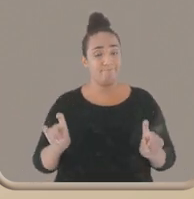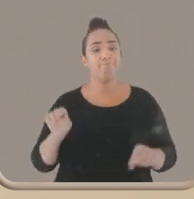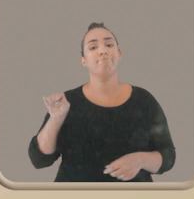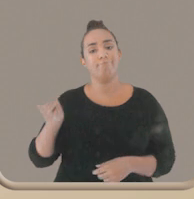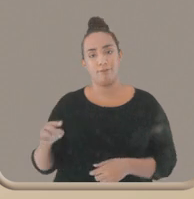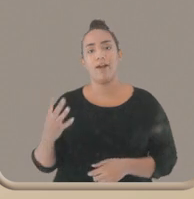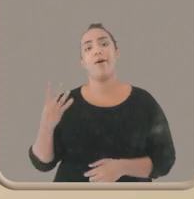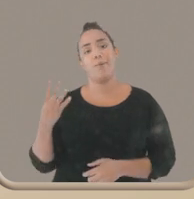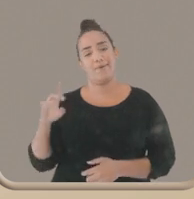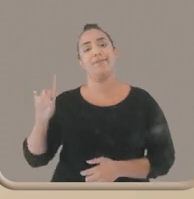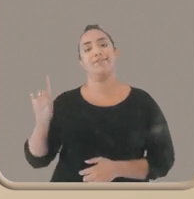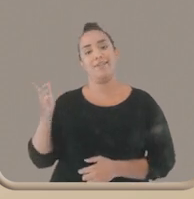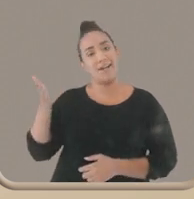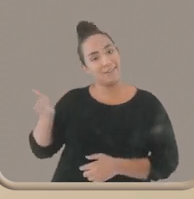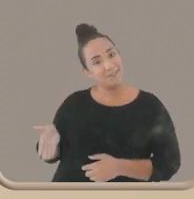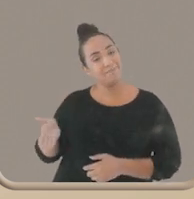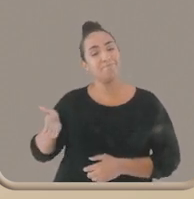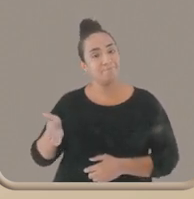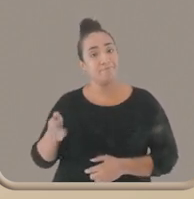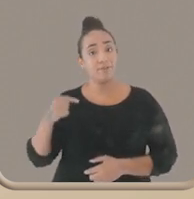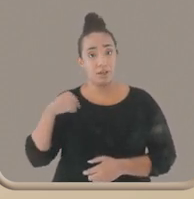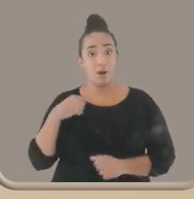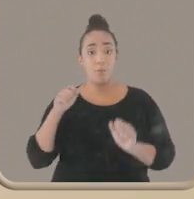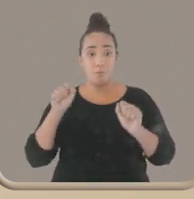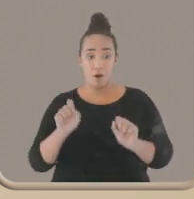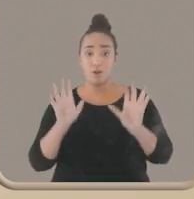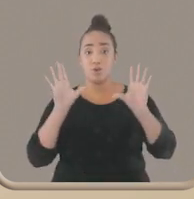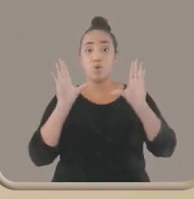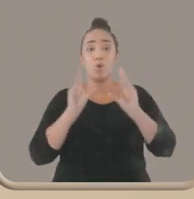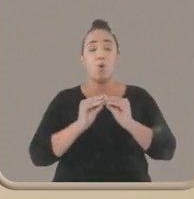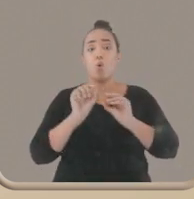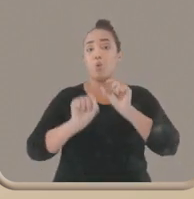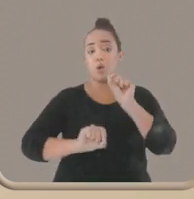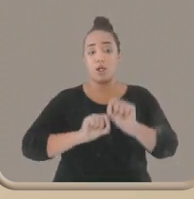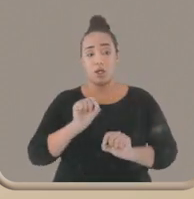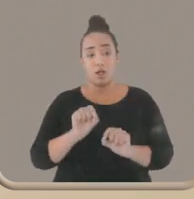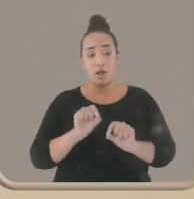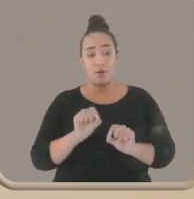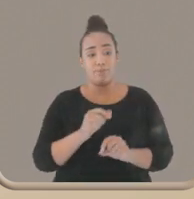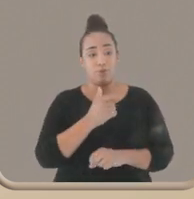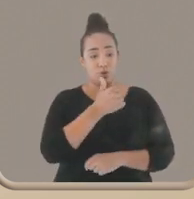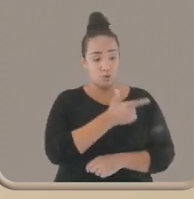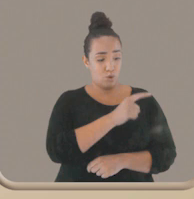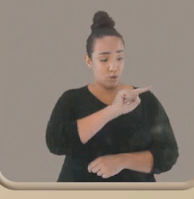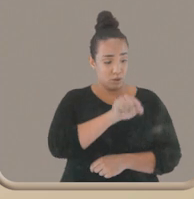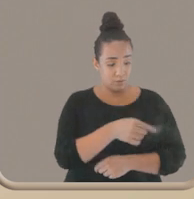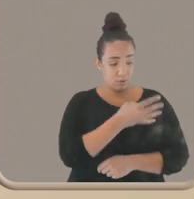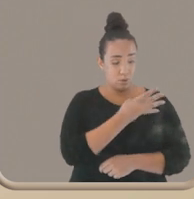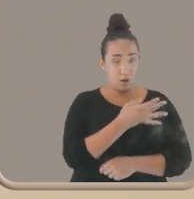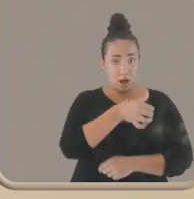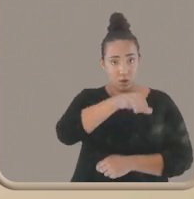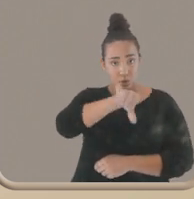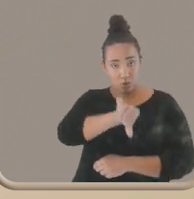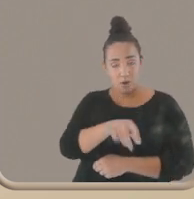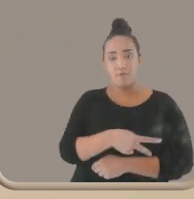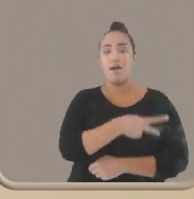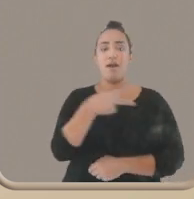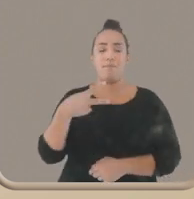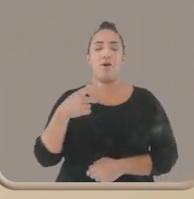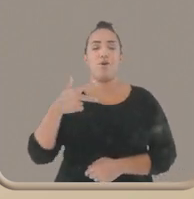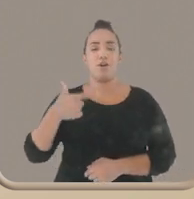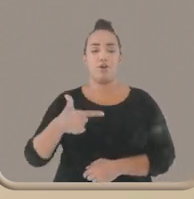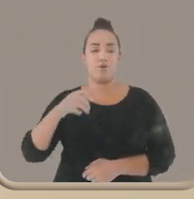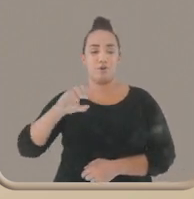décimos? 4 décimos, não é mesmo? Então, aqui eu já posso concluir que o número